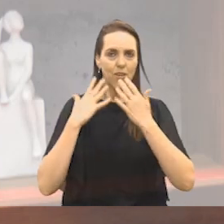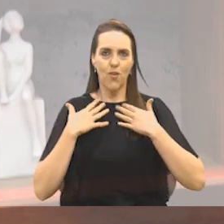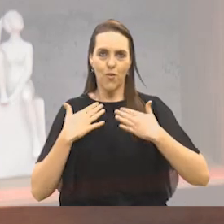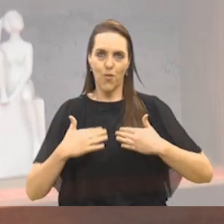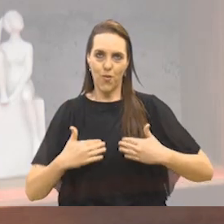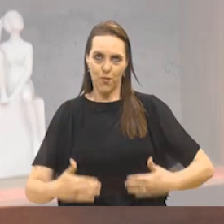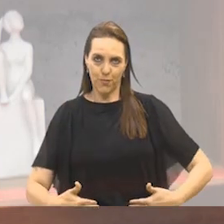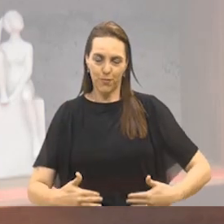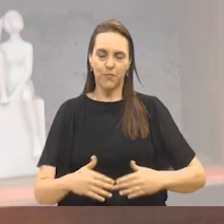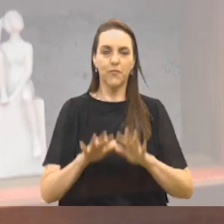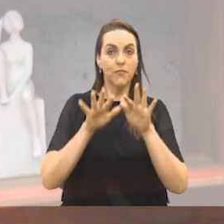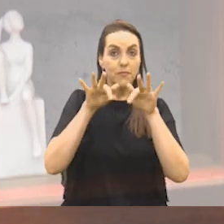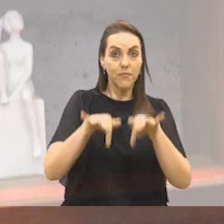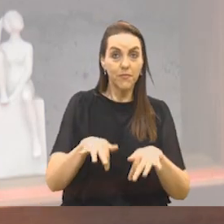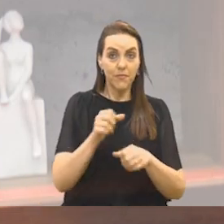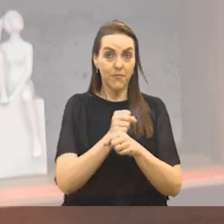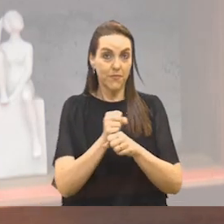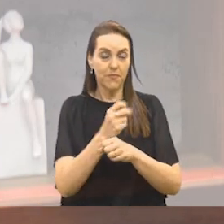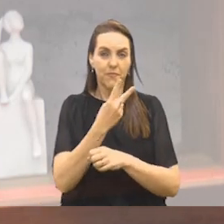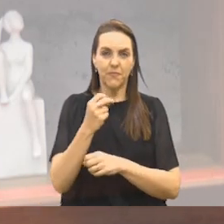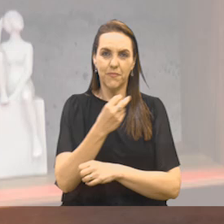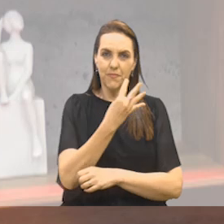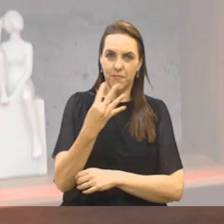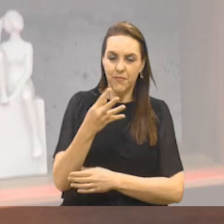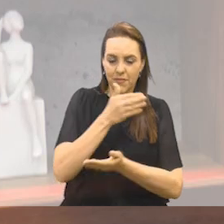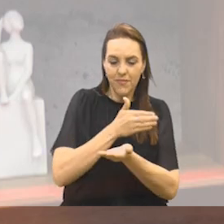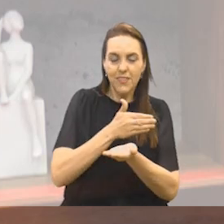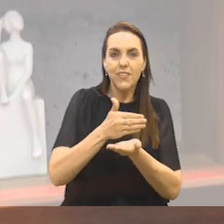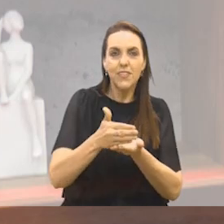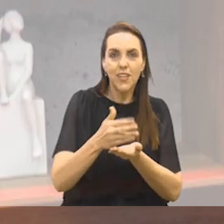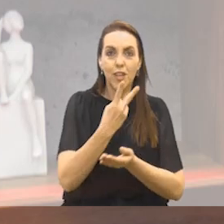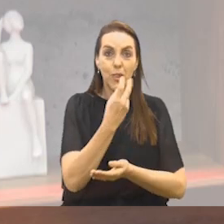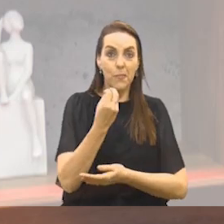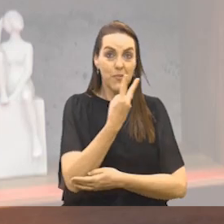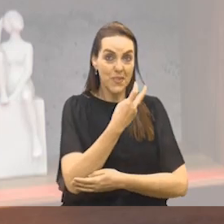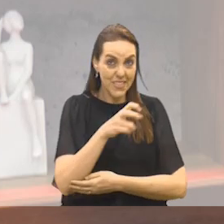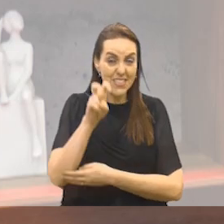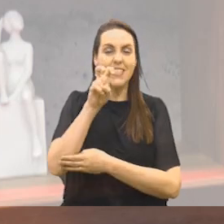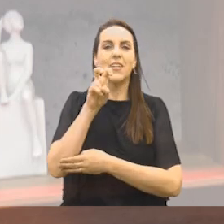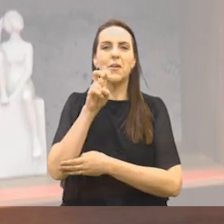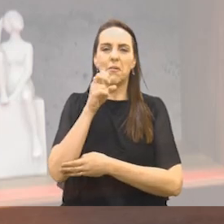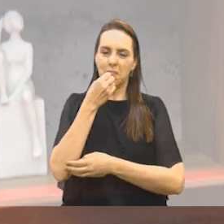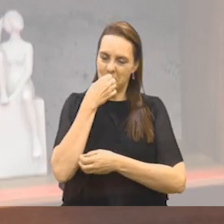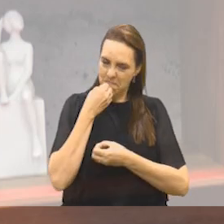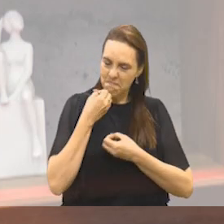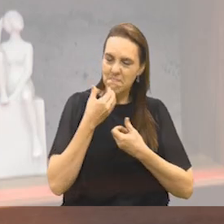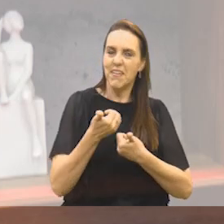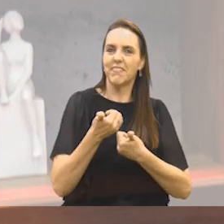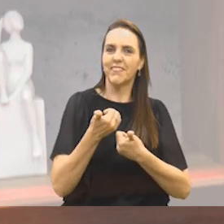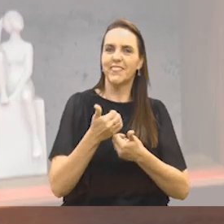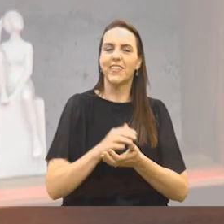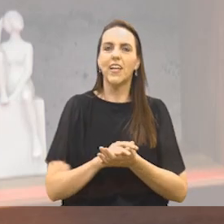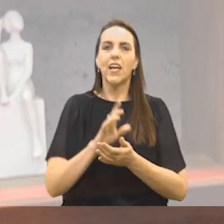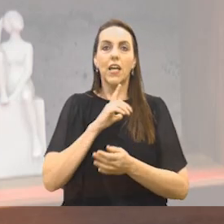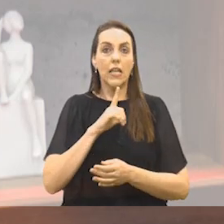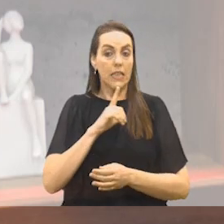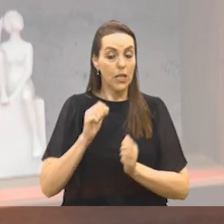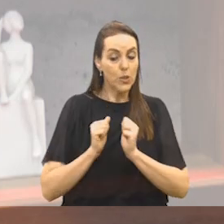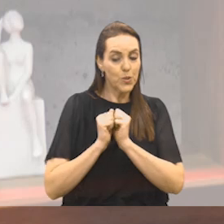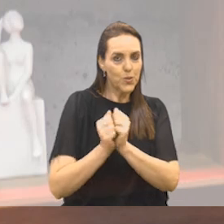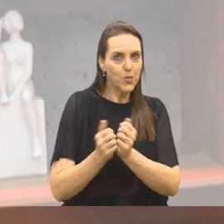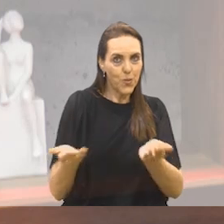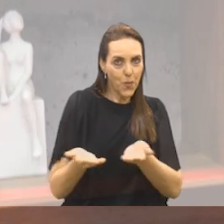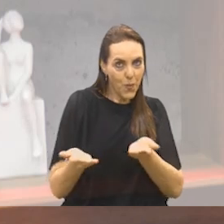da mente e do corpo, para finalizar o ano de 2024 e iniciar 2025 com o pé